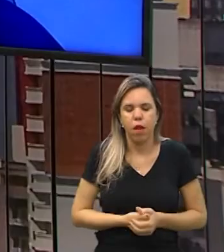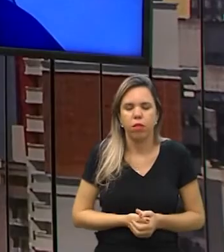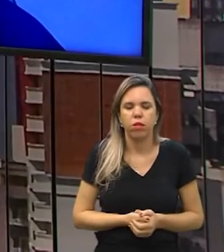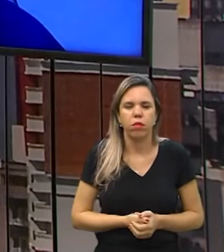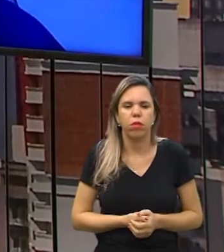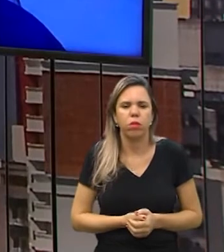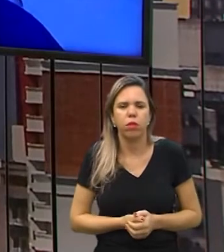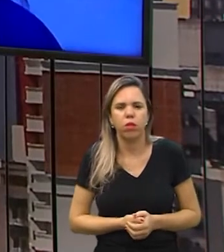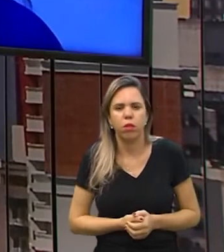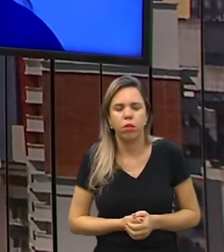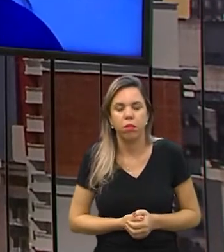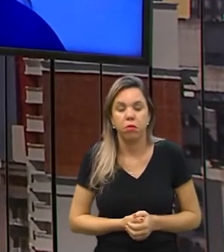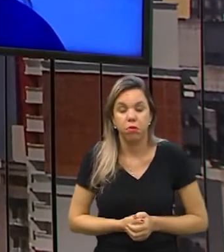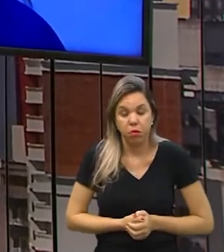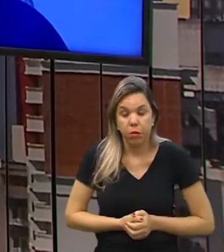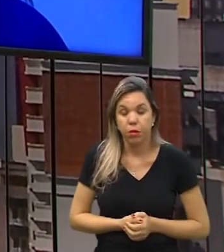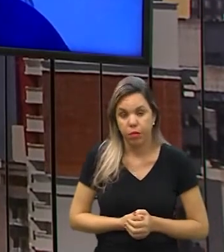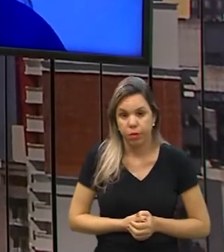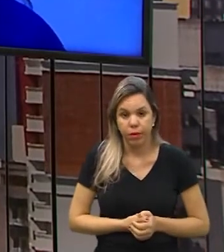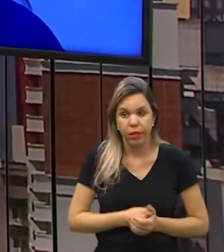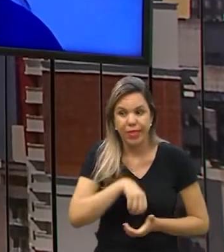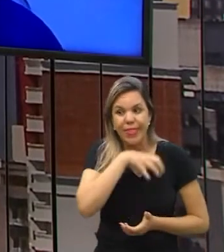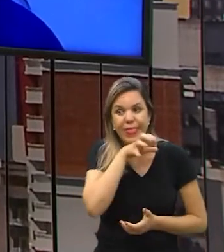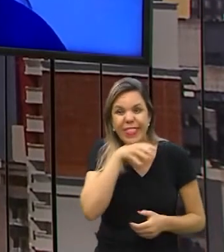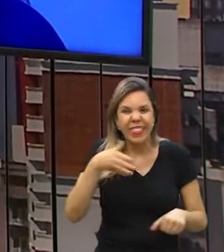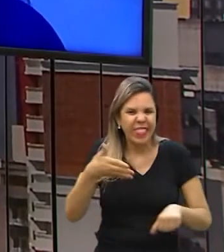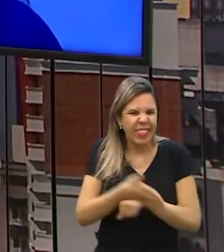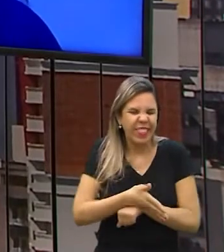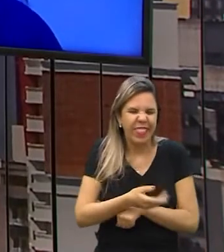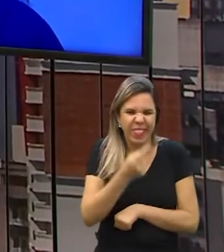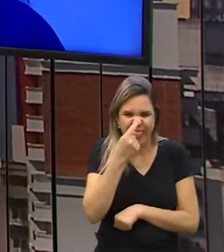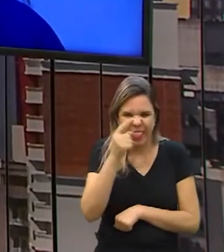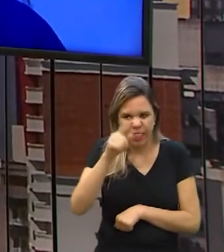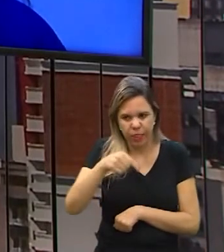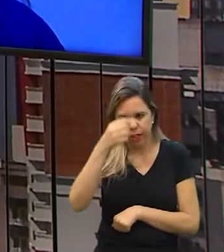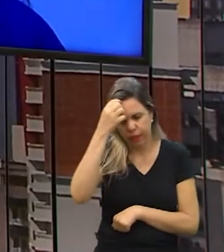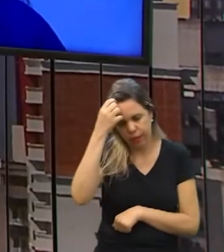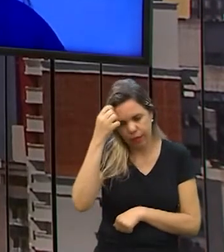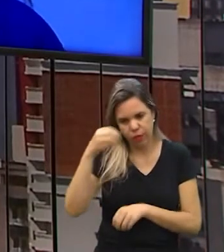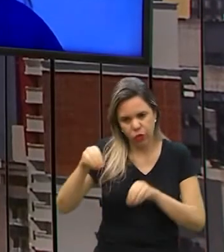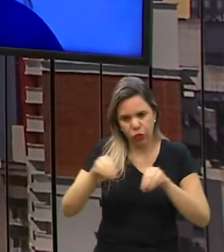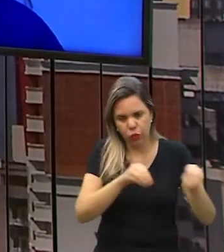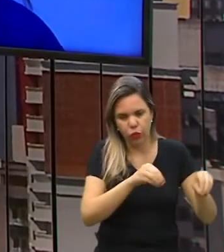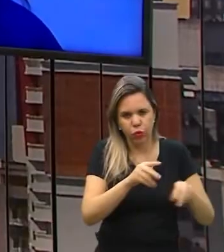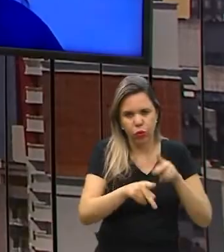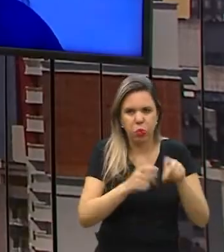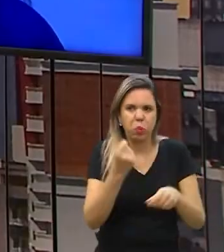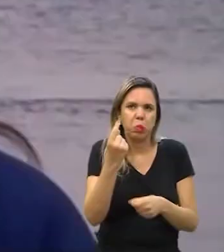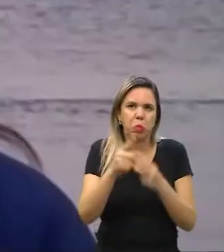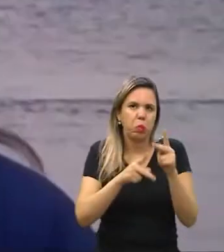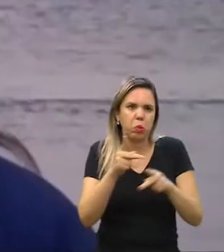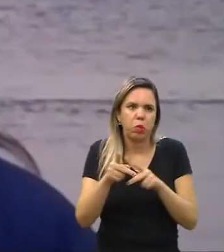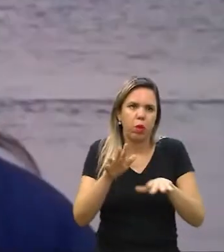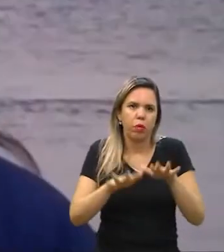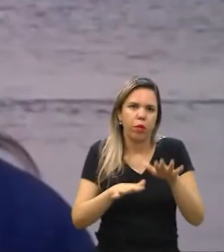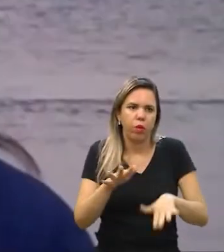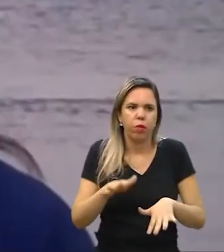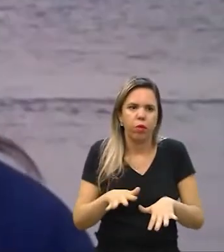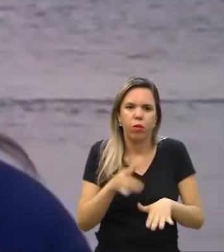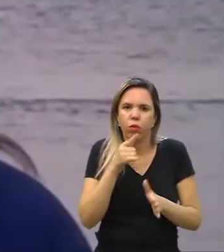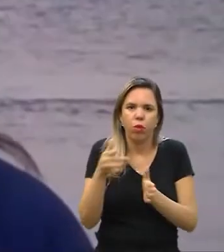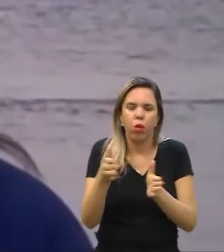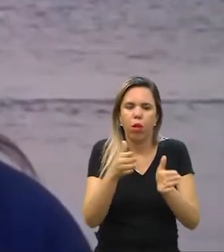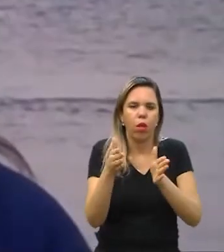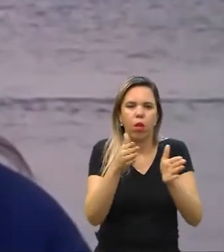dele. As espécies invasoras normalmente são aquelas trazidas por acaso, muitas vezes